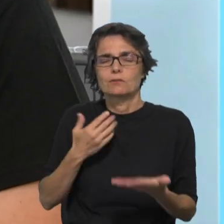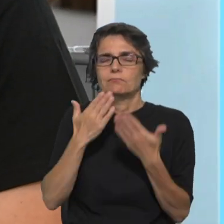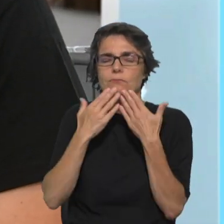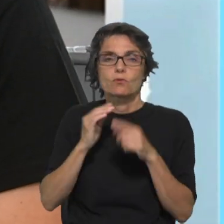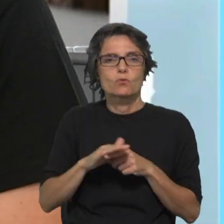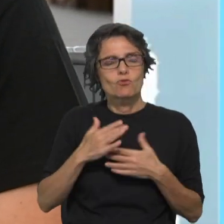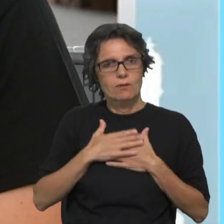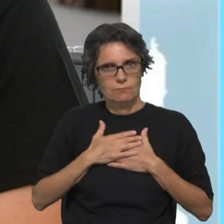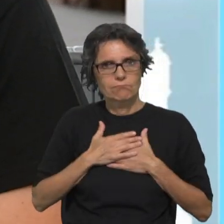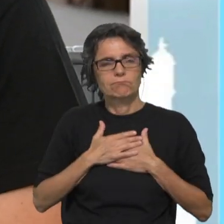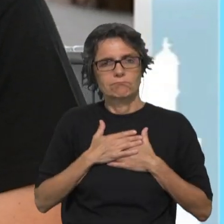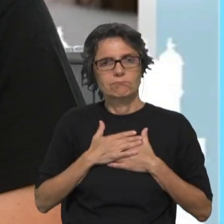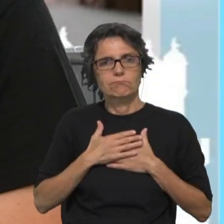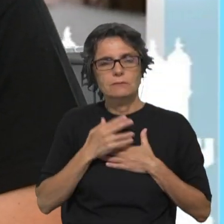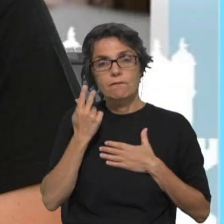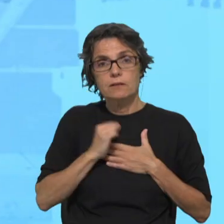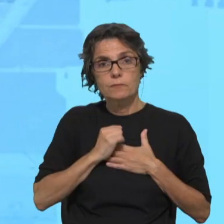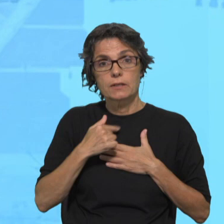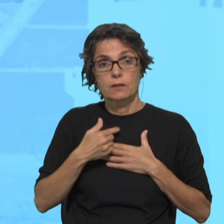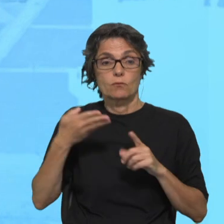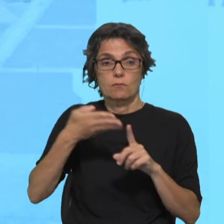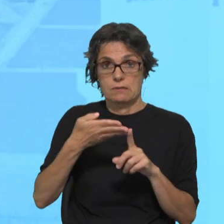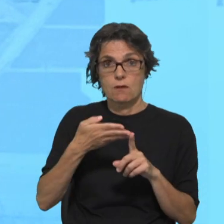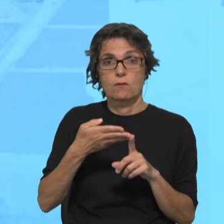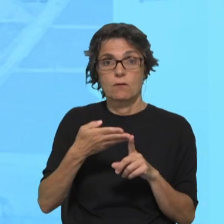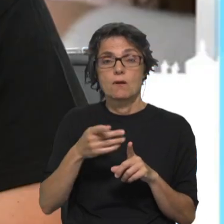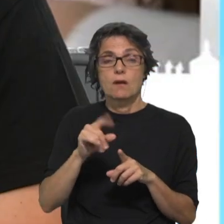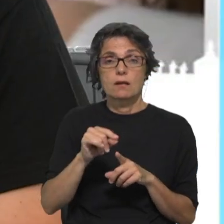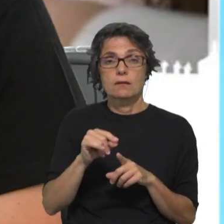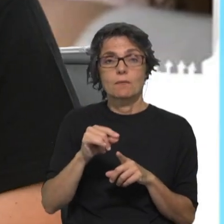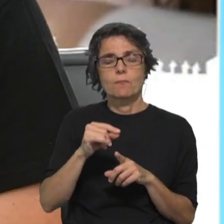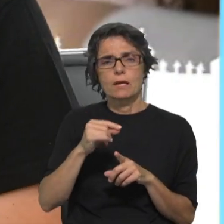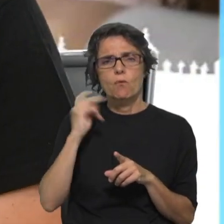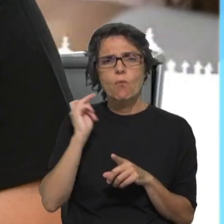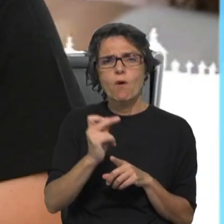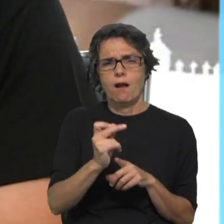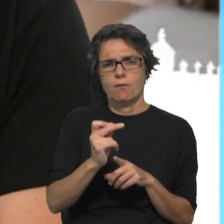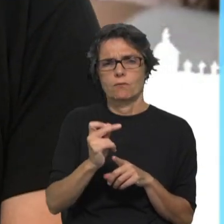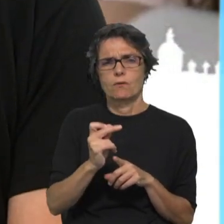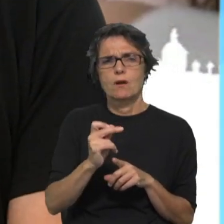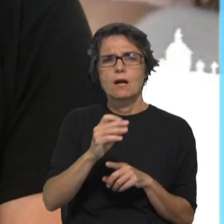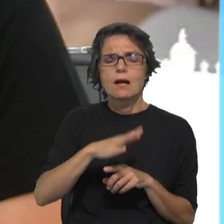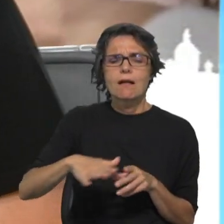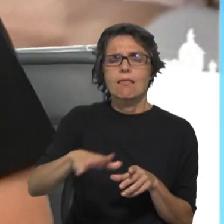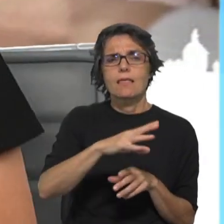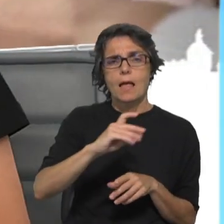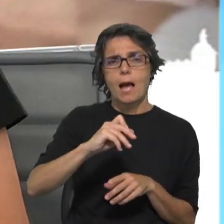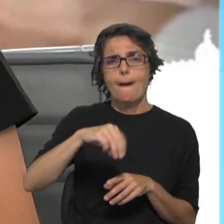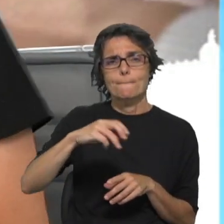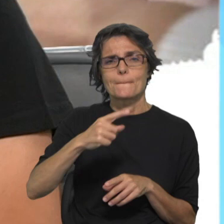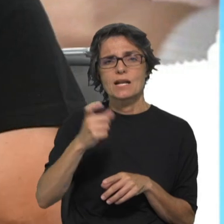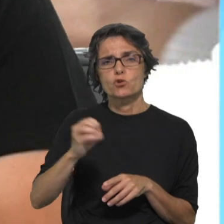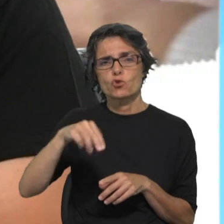vida como espiritano, os anos que passei como missionário na Amazónia, 7 anos como missionário na